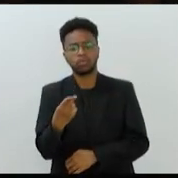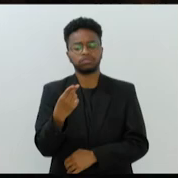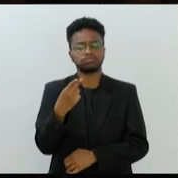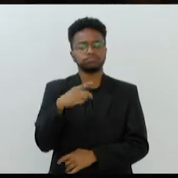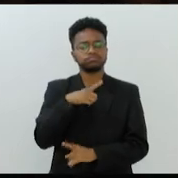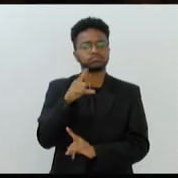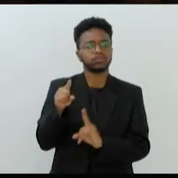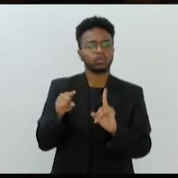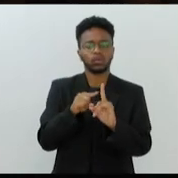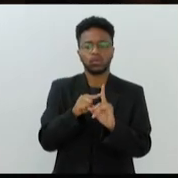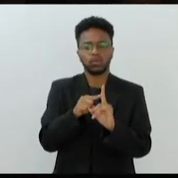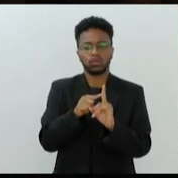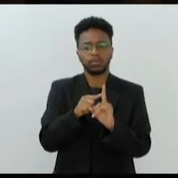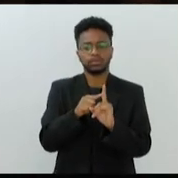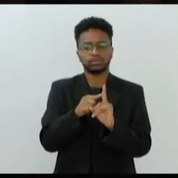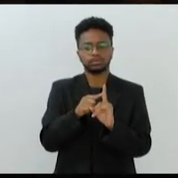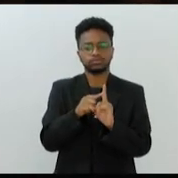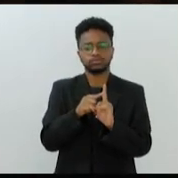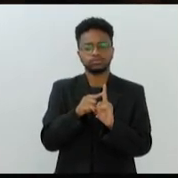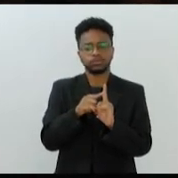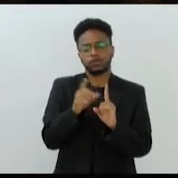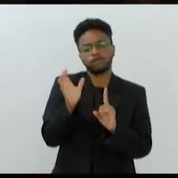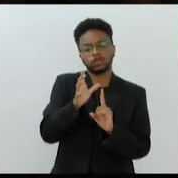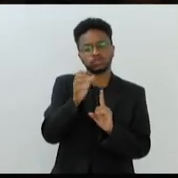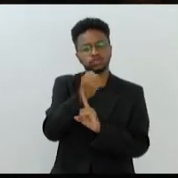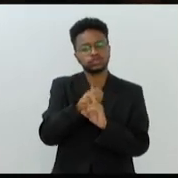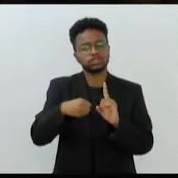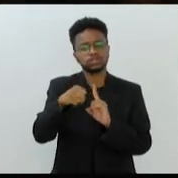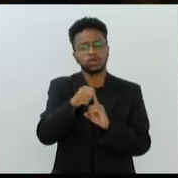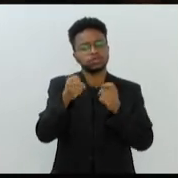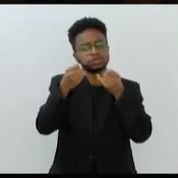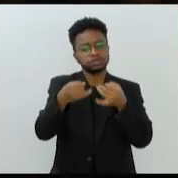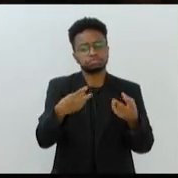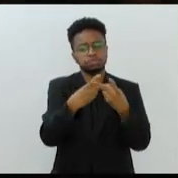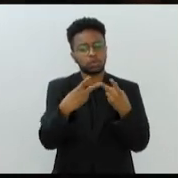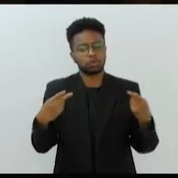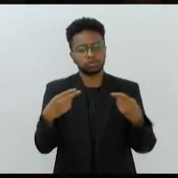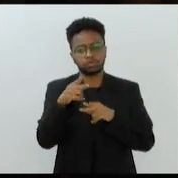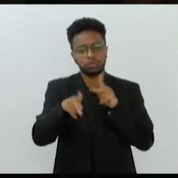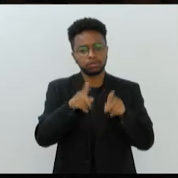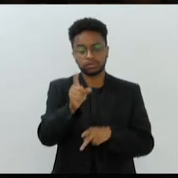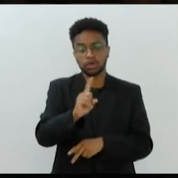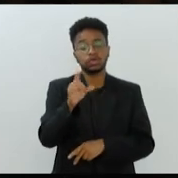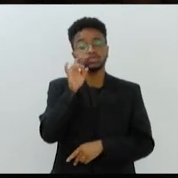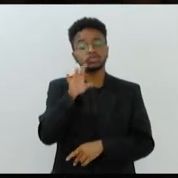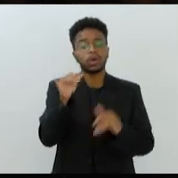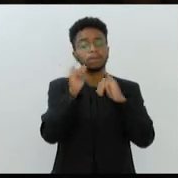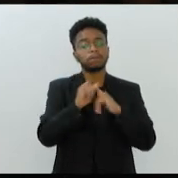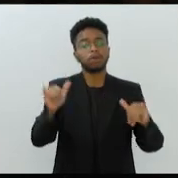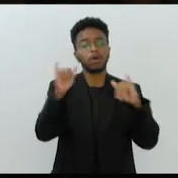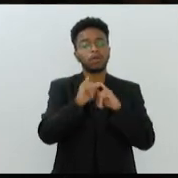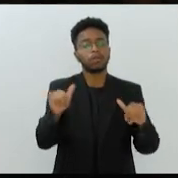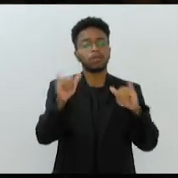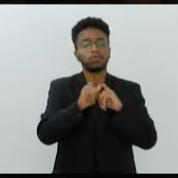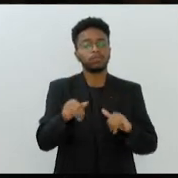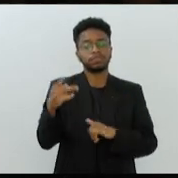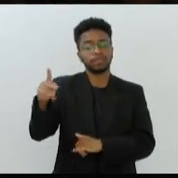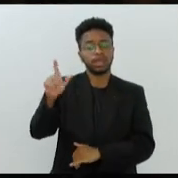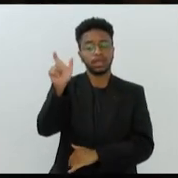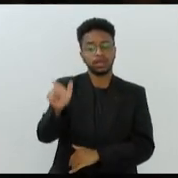visando algum impacto social, esclarecimento da população, não. É só fazendo propaganda do governador.